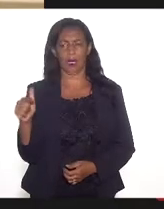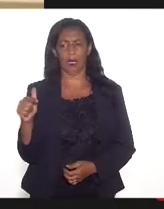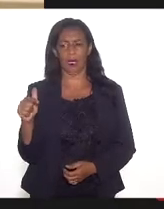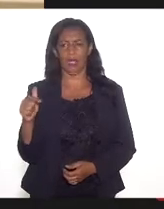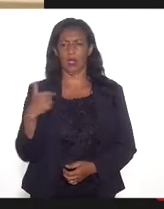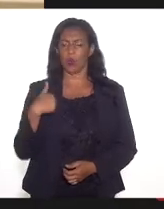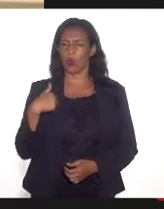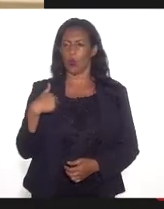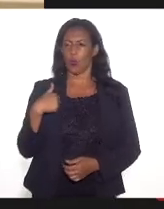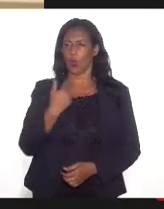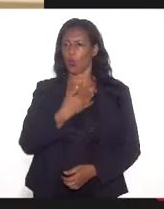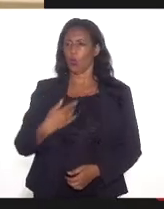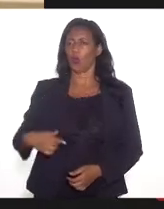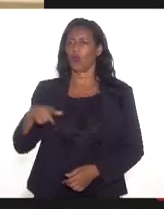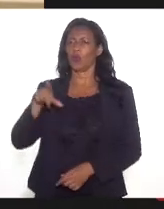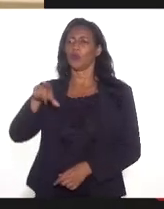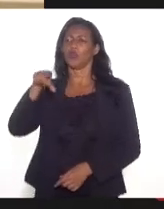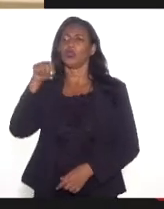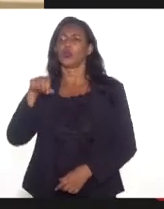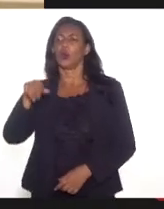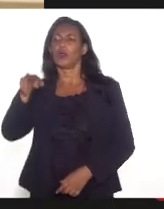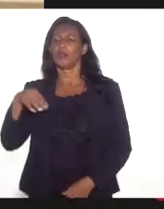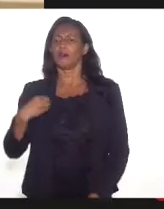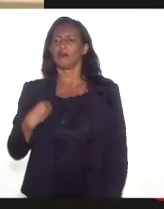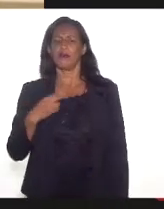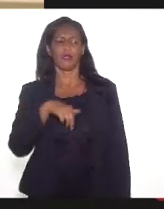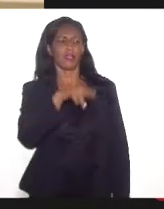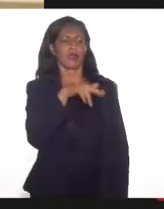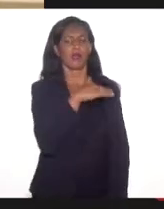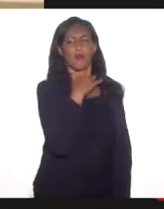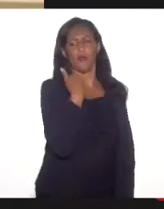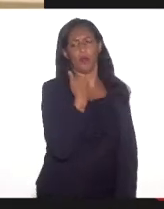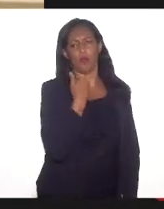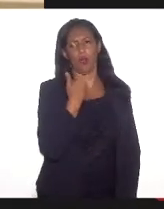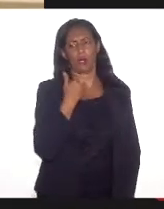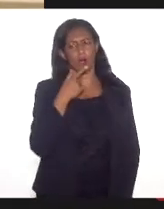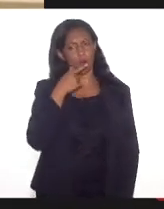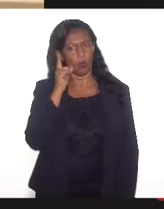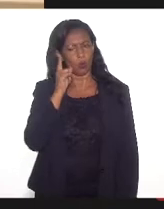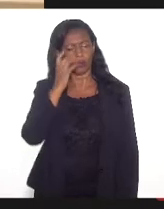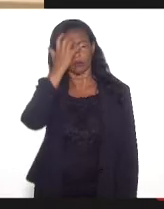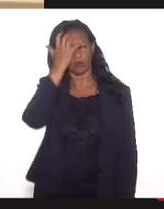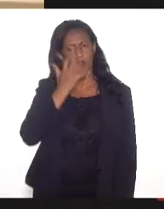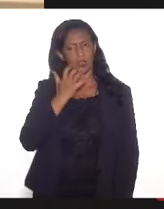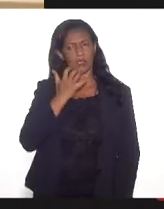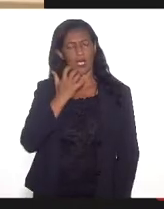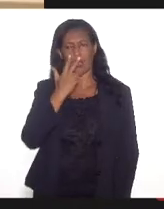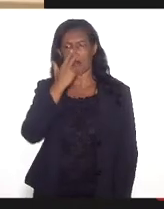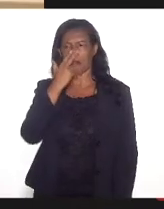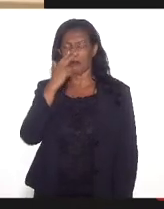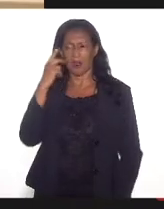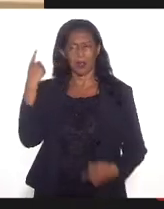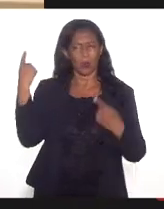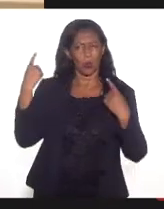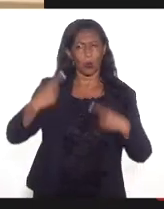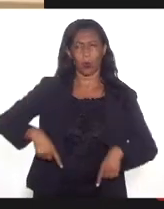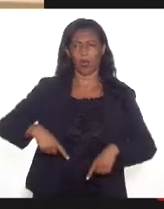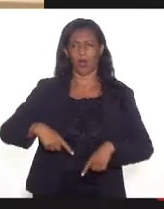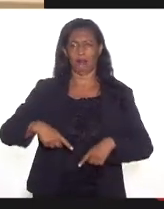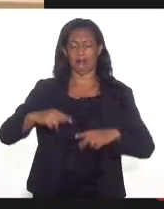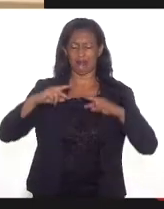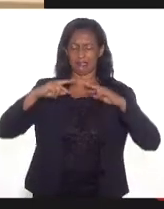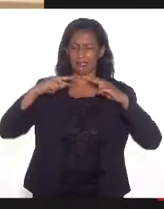ou quem pode morrer na nossa sociedade. O aconteceu no Jacarezinho ontem é muito sério. Desafia a nossa humanidade,